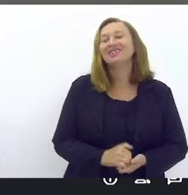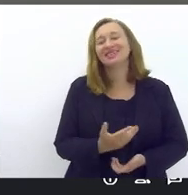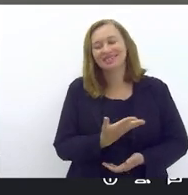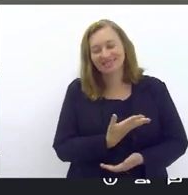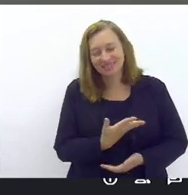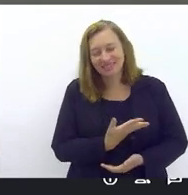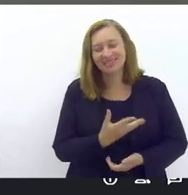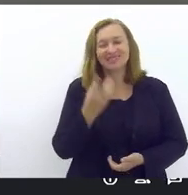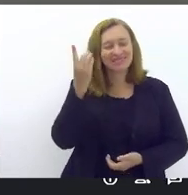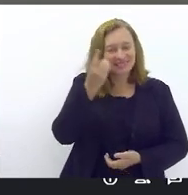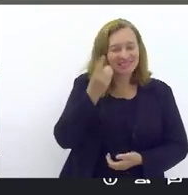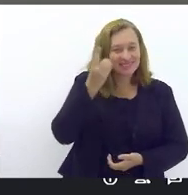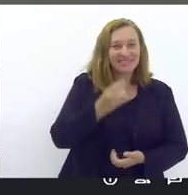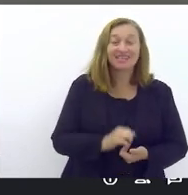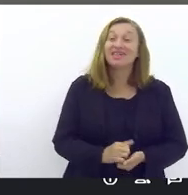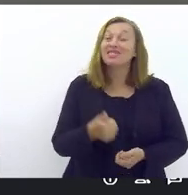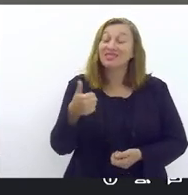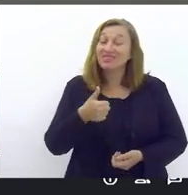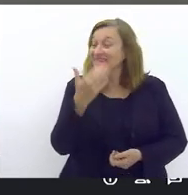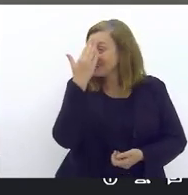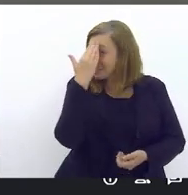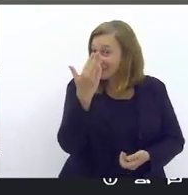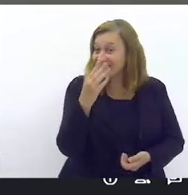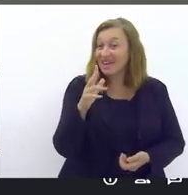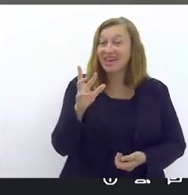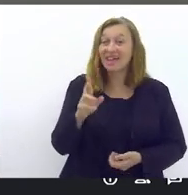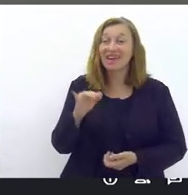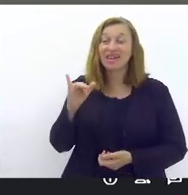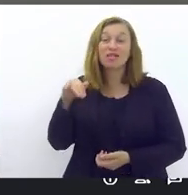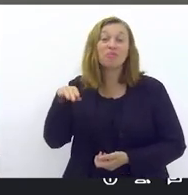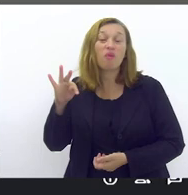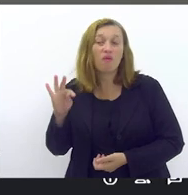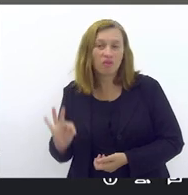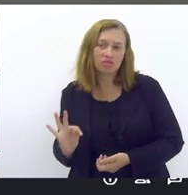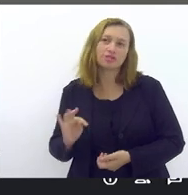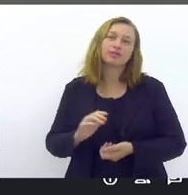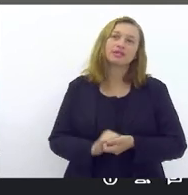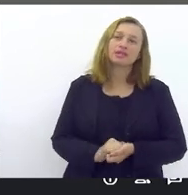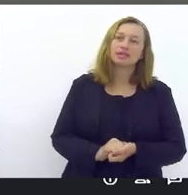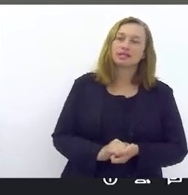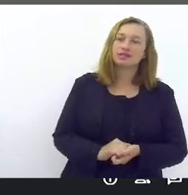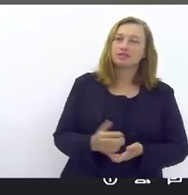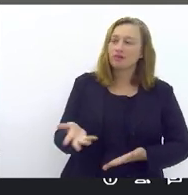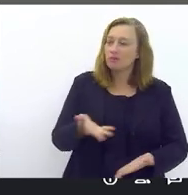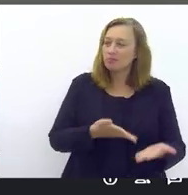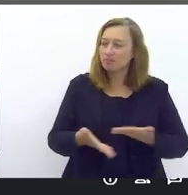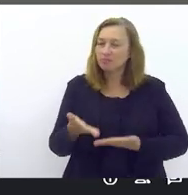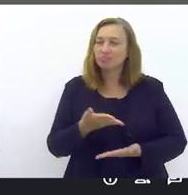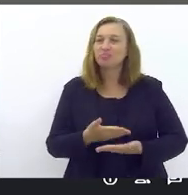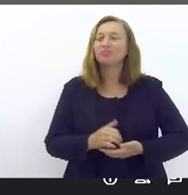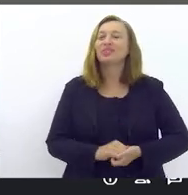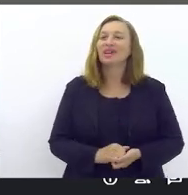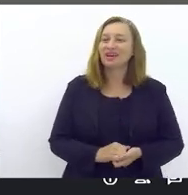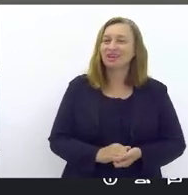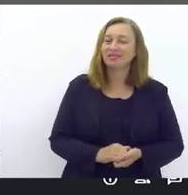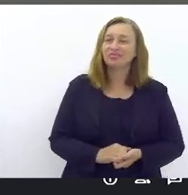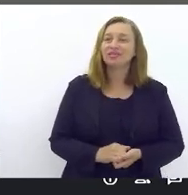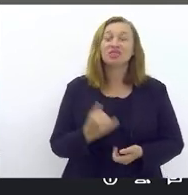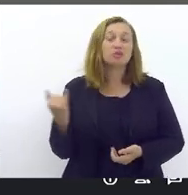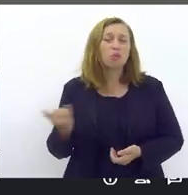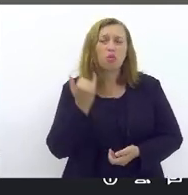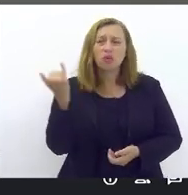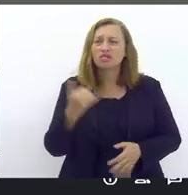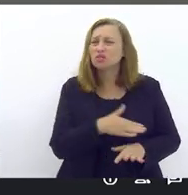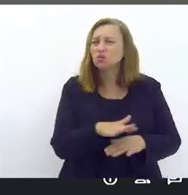voltar. Primeiro, agradecer, Raimon, pela participação dessa conferência. É de extrema importância